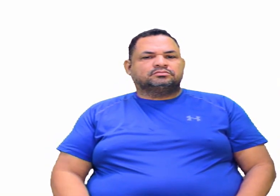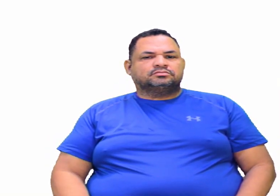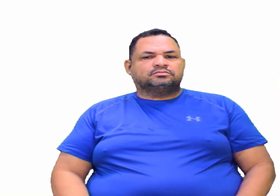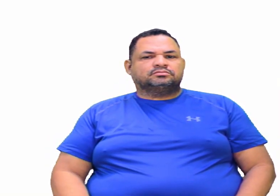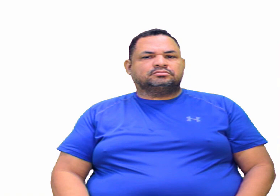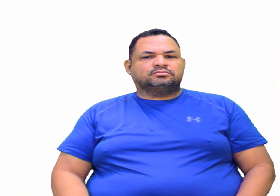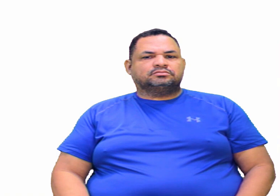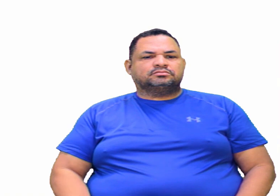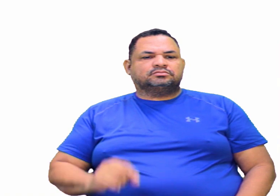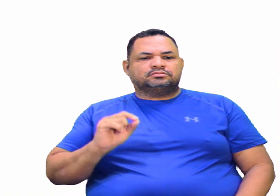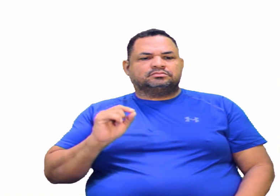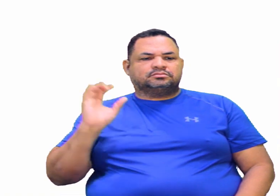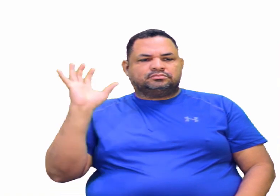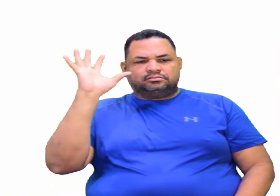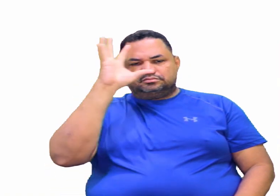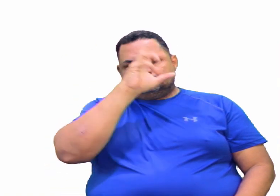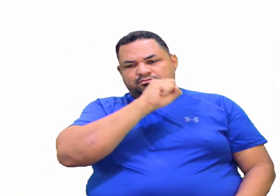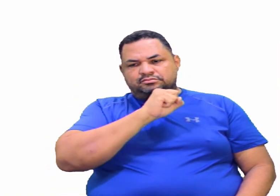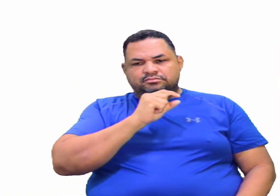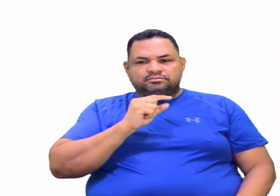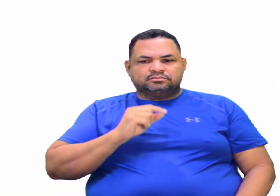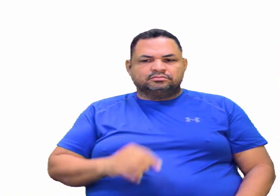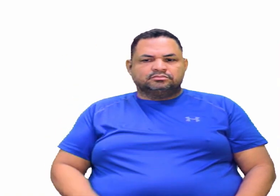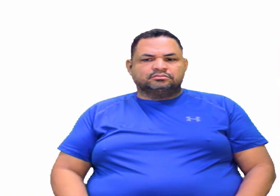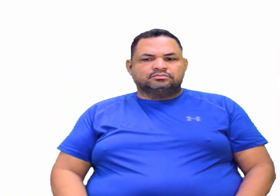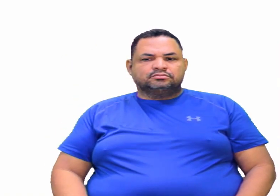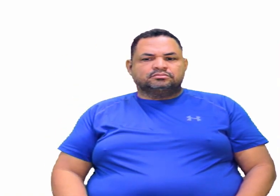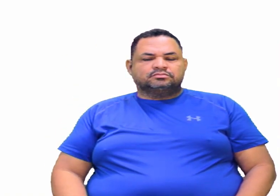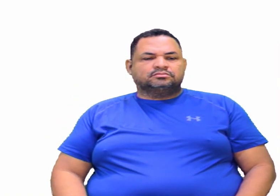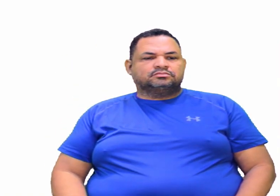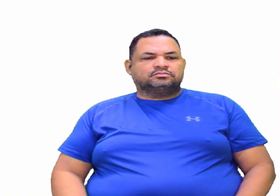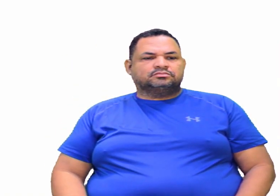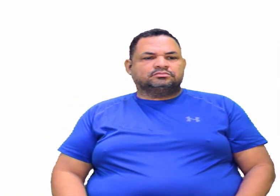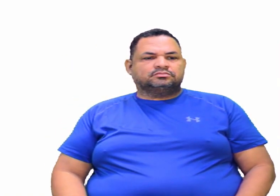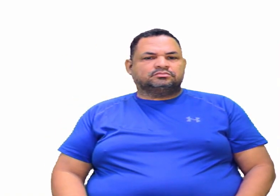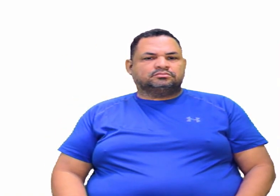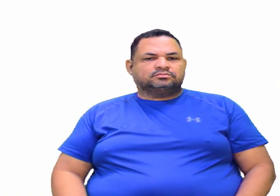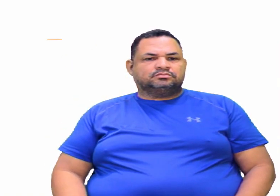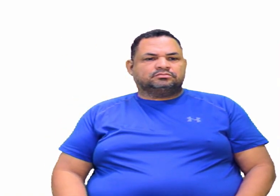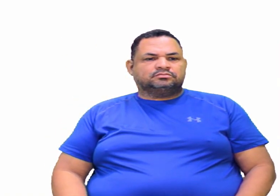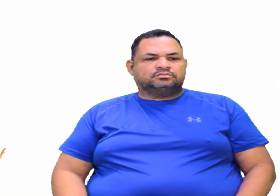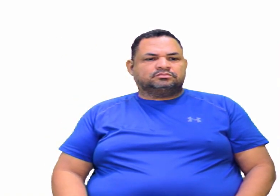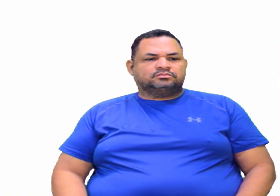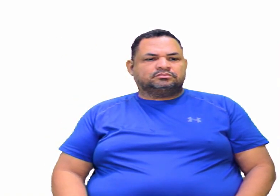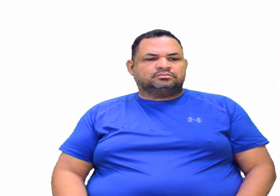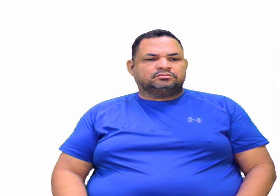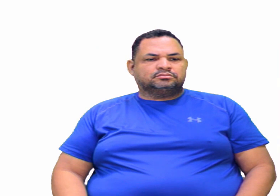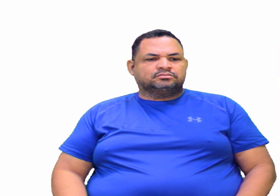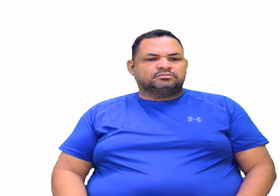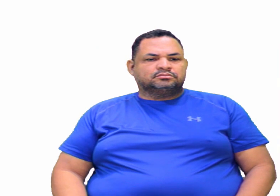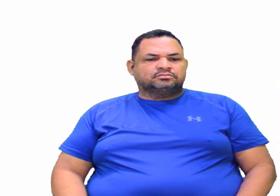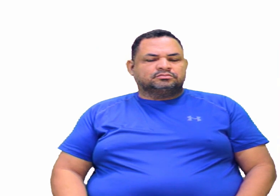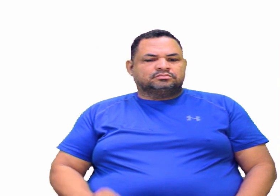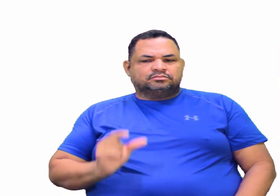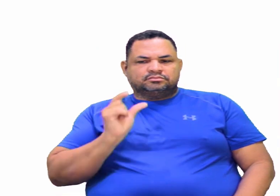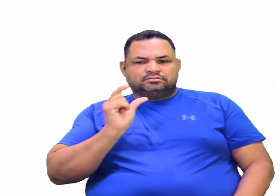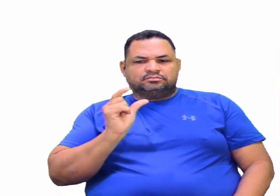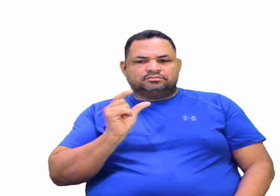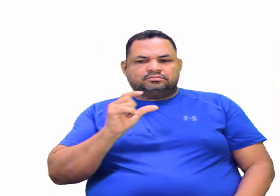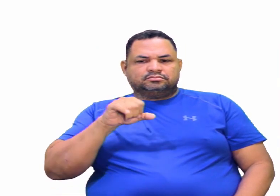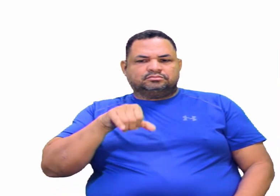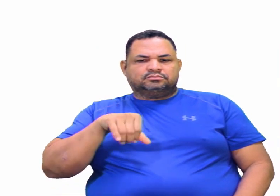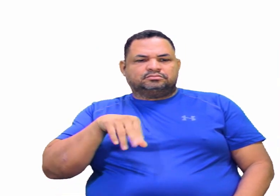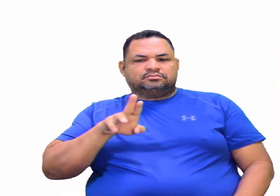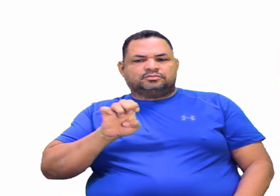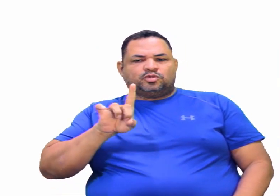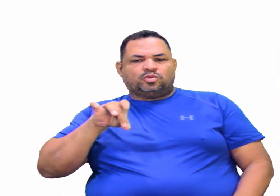você aprendeu do que a gente falou ainda há pouco, né? Então, nós vemos que a palavra